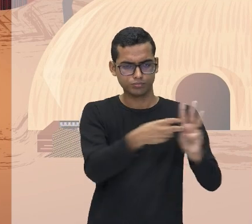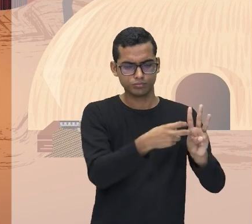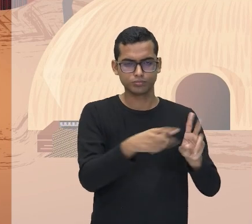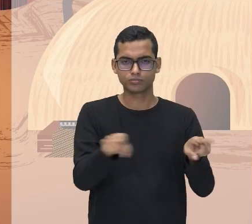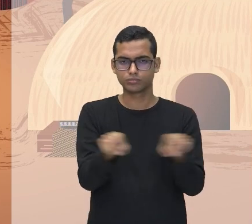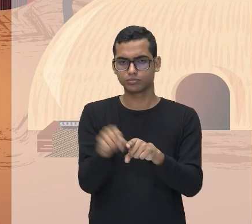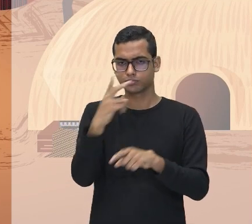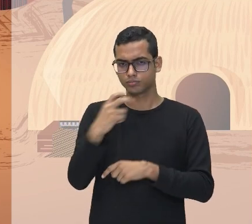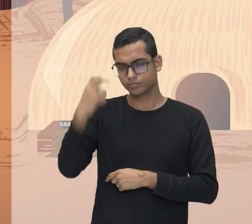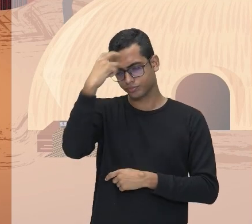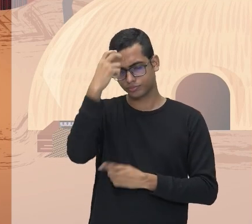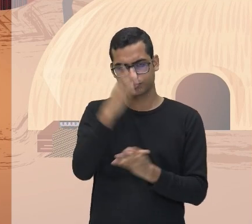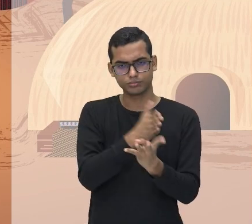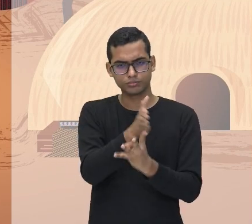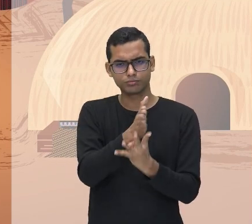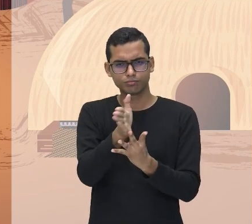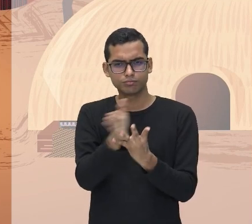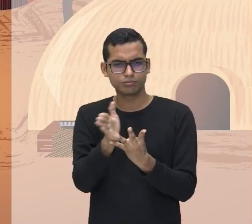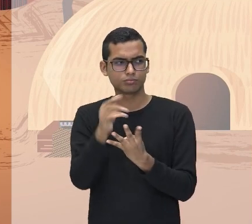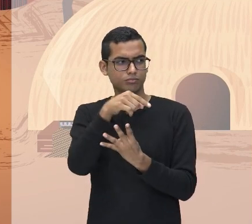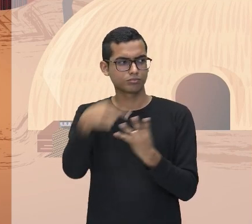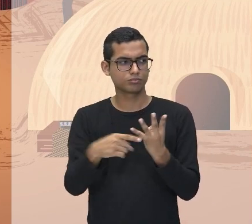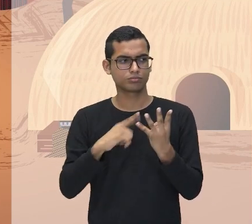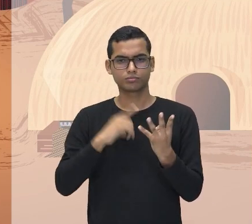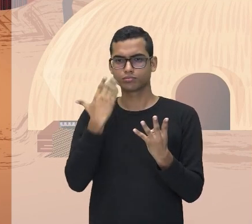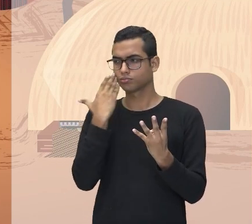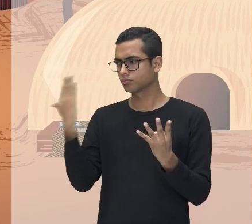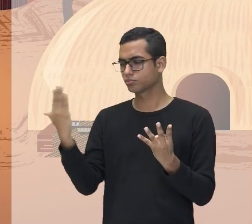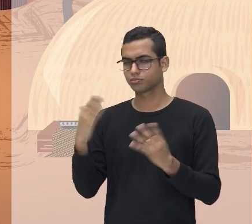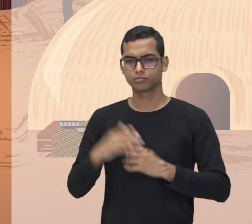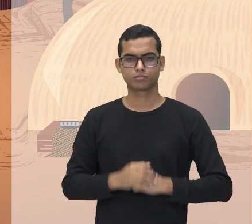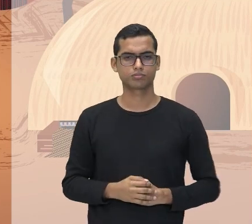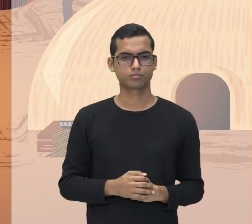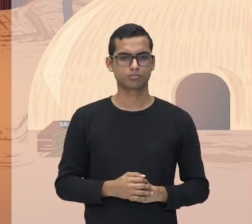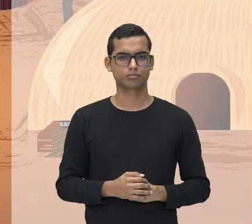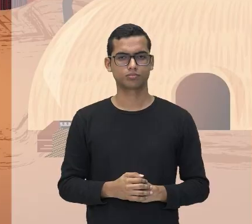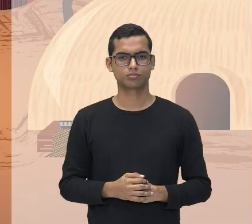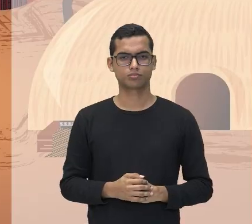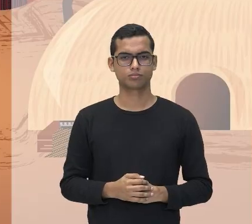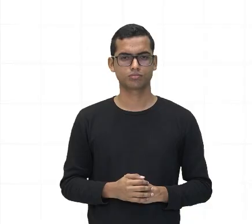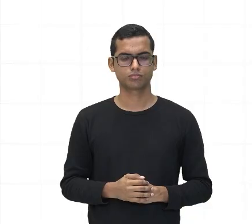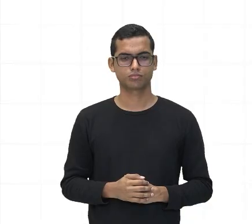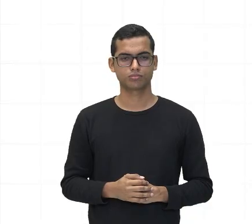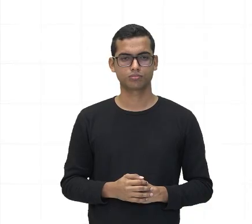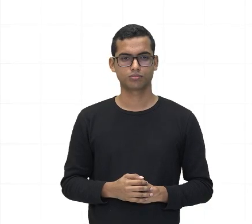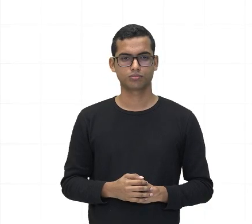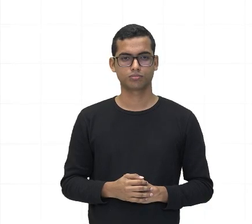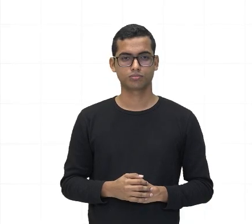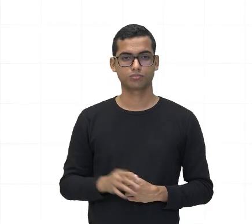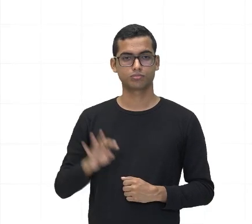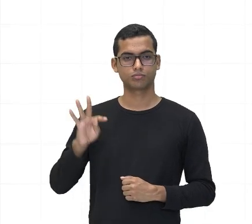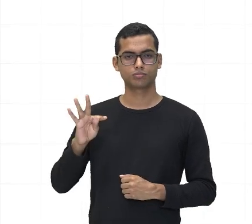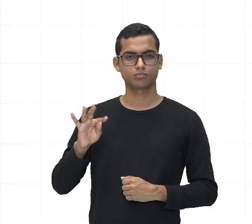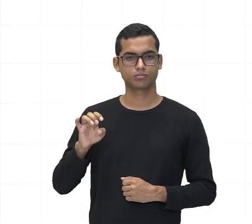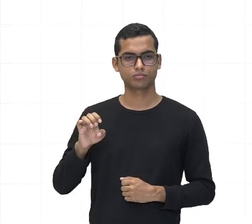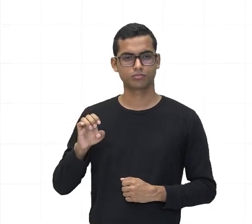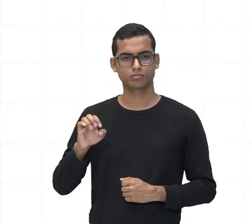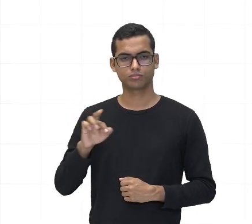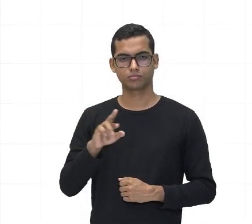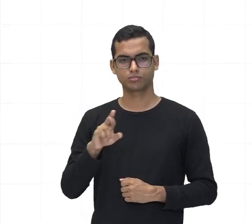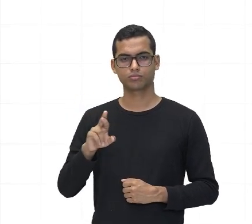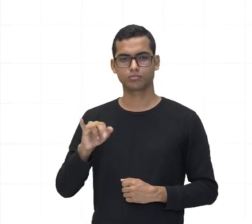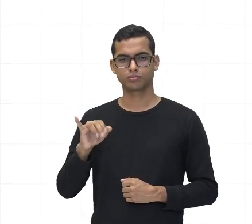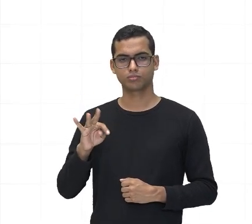entender a transmissão desses valores. Primeiro, a territorialidade, ou seja, o território,